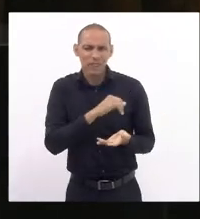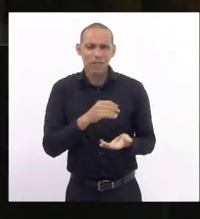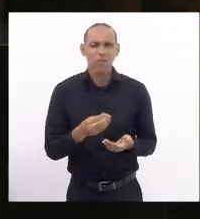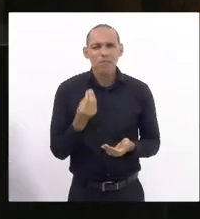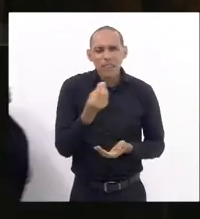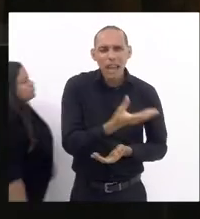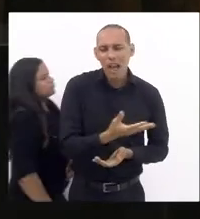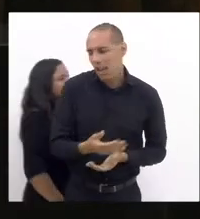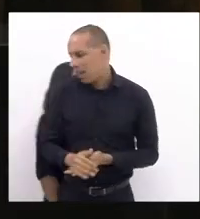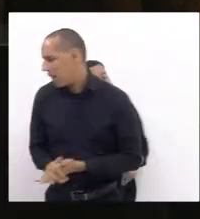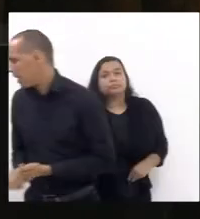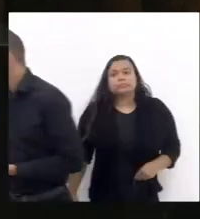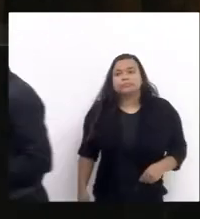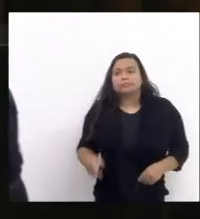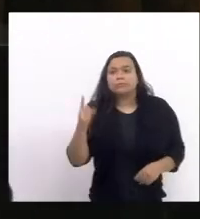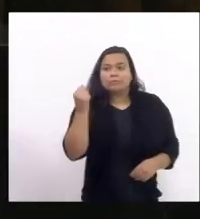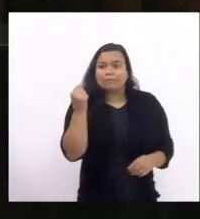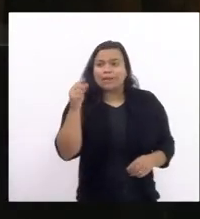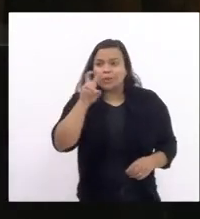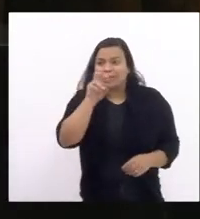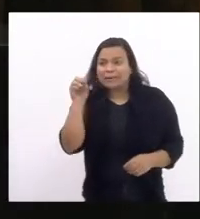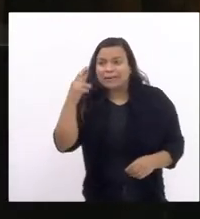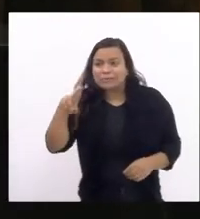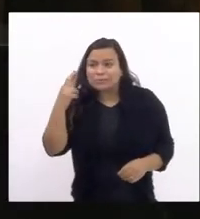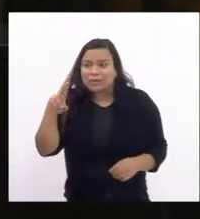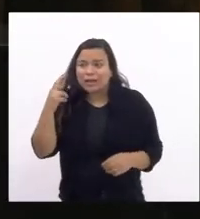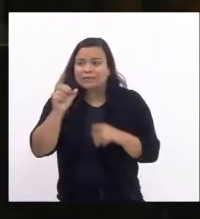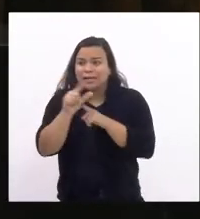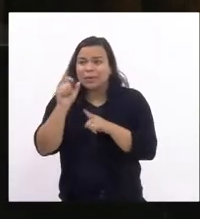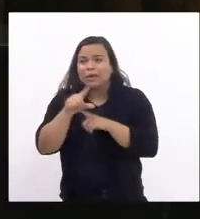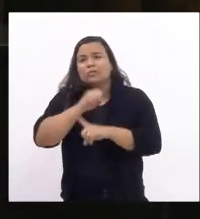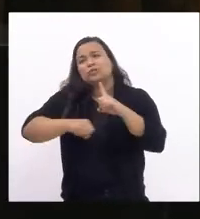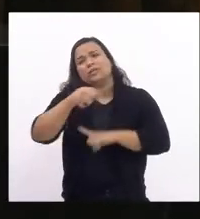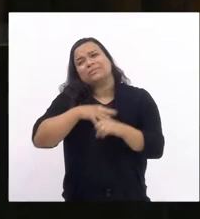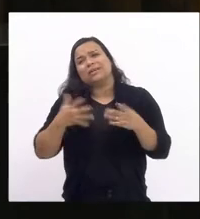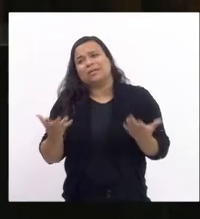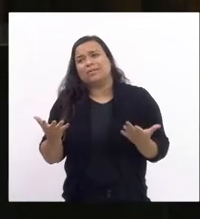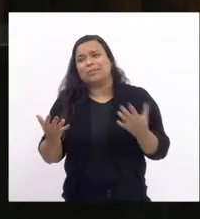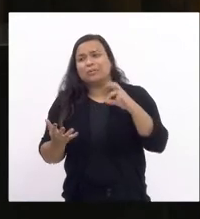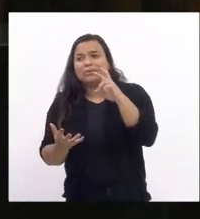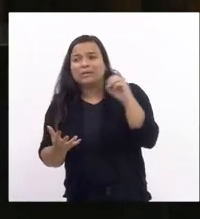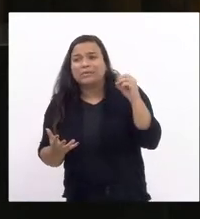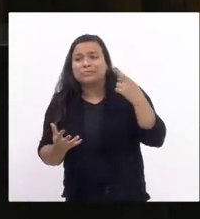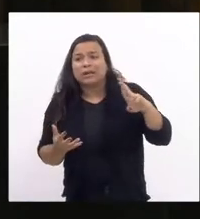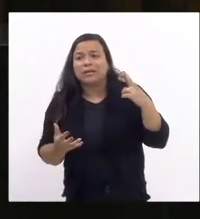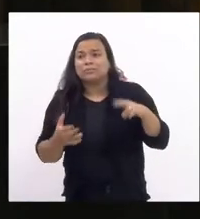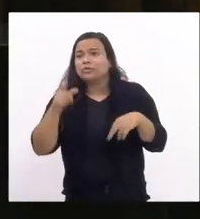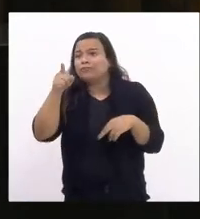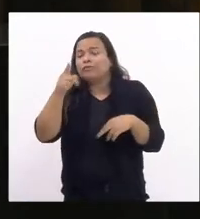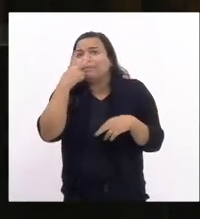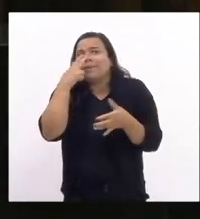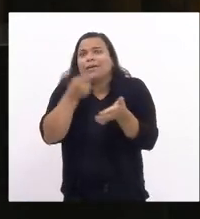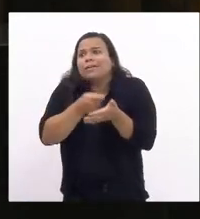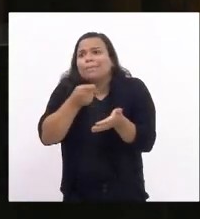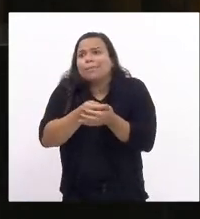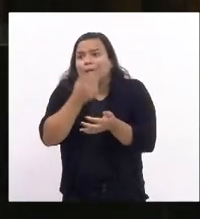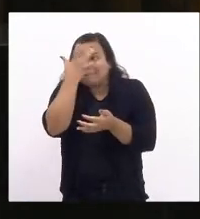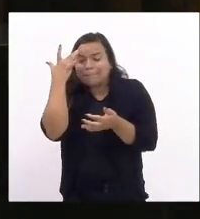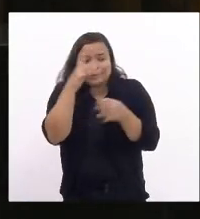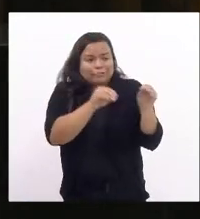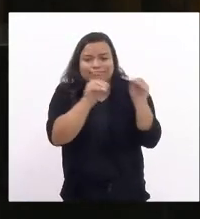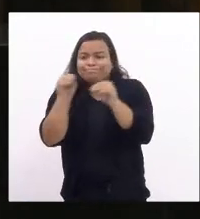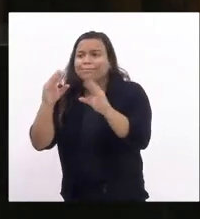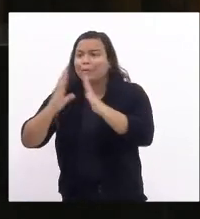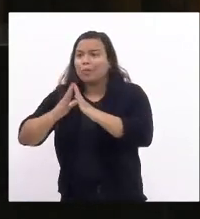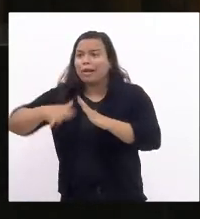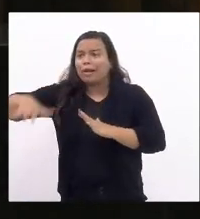oferecer um valor de R$ 500 para um aluguel social, você está impondo de novo que essa pessoa vá morar numa área